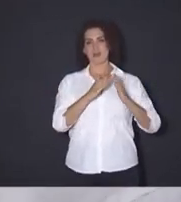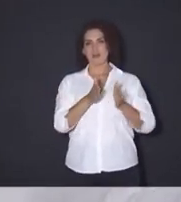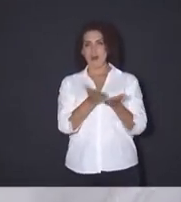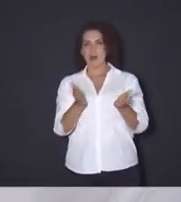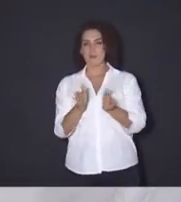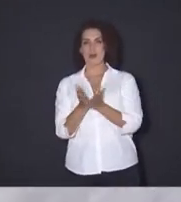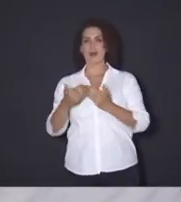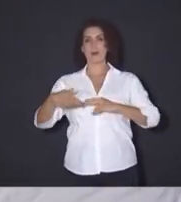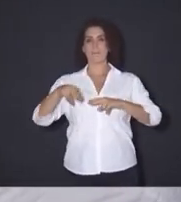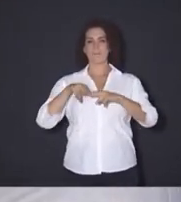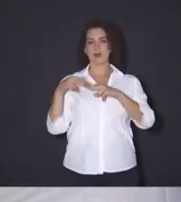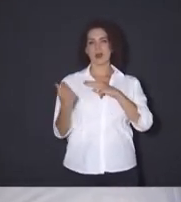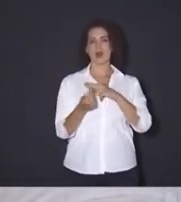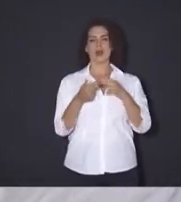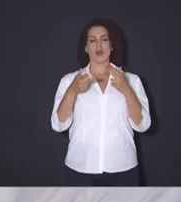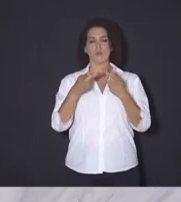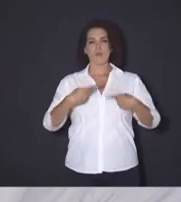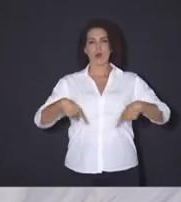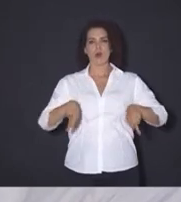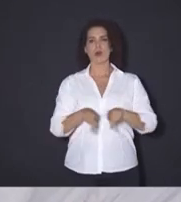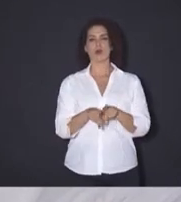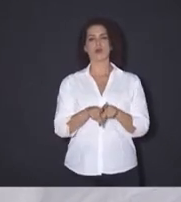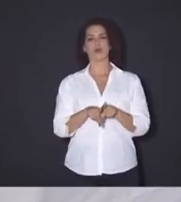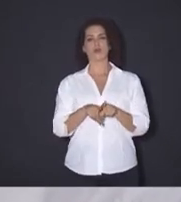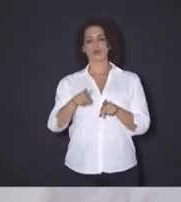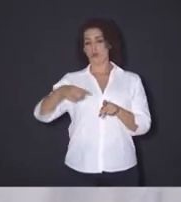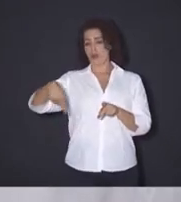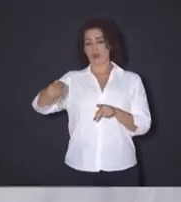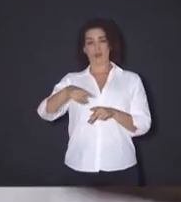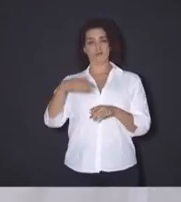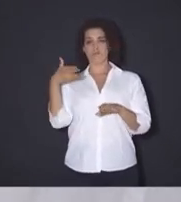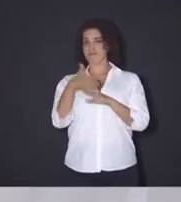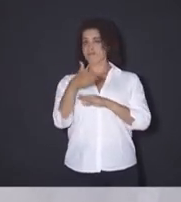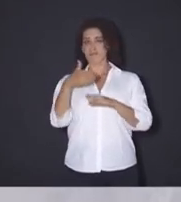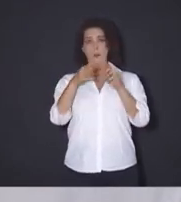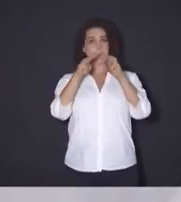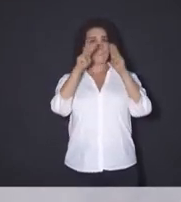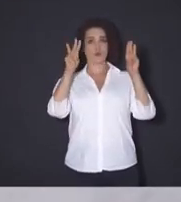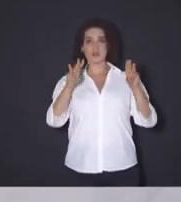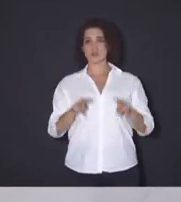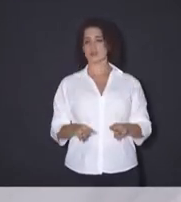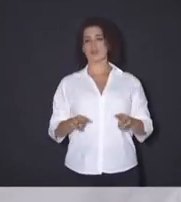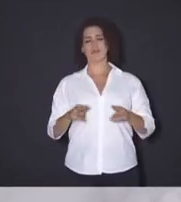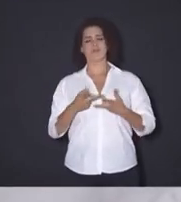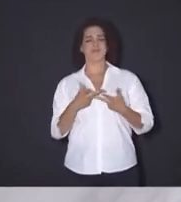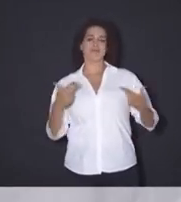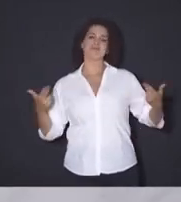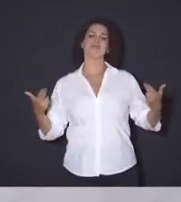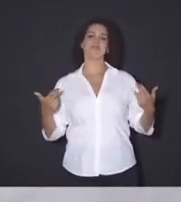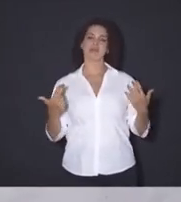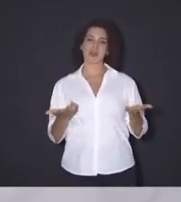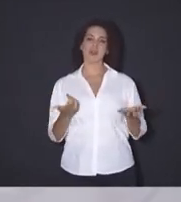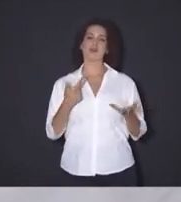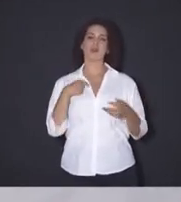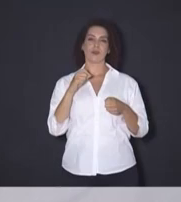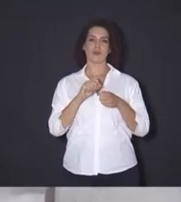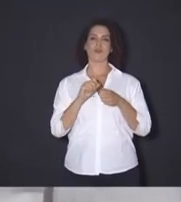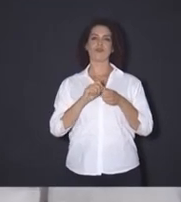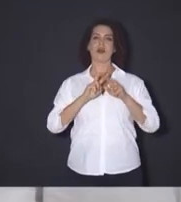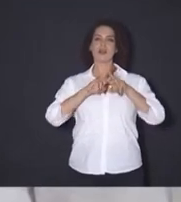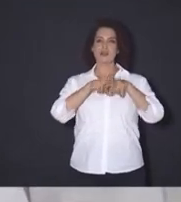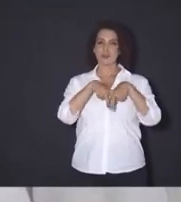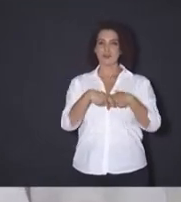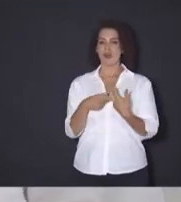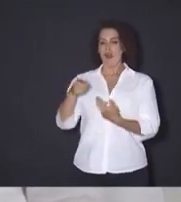populares e que não têm acesso aos museus as galerias de arte enfim eu faço justamente para o deleite